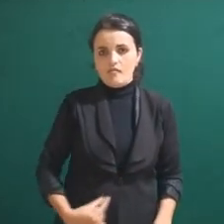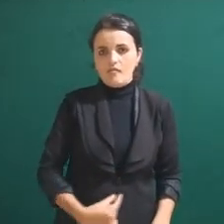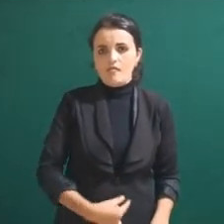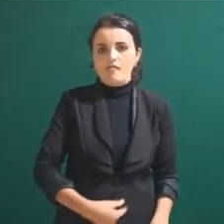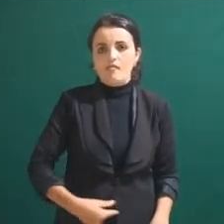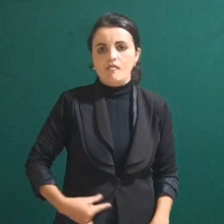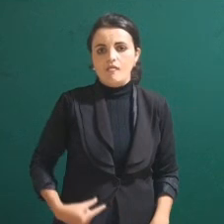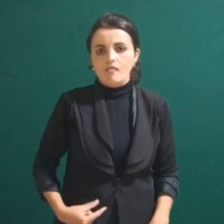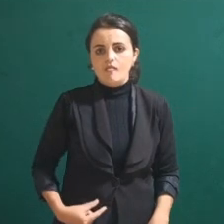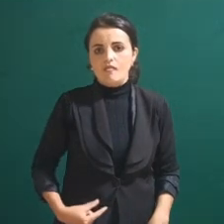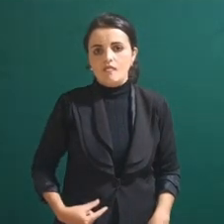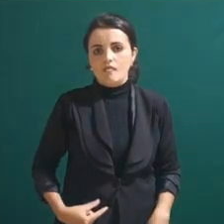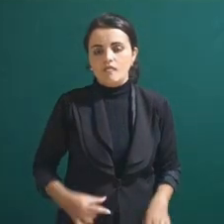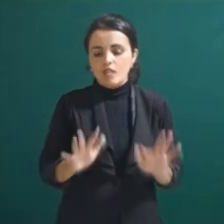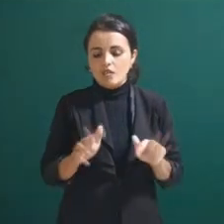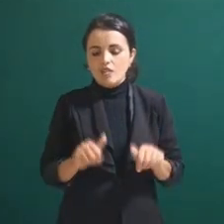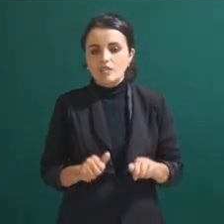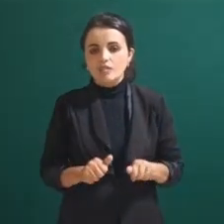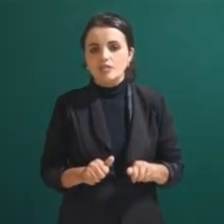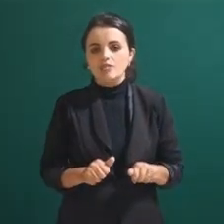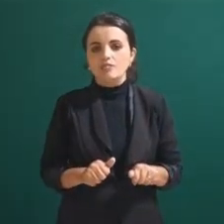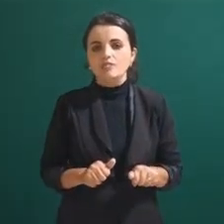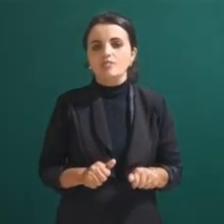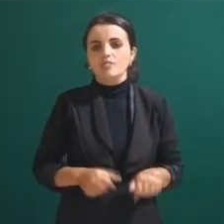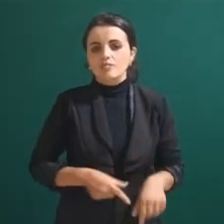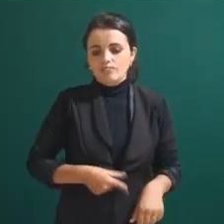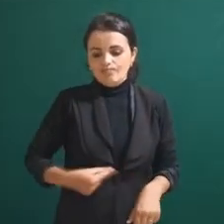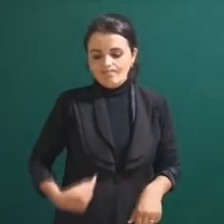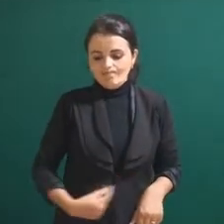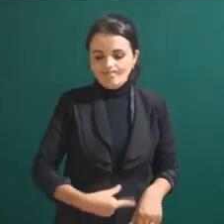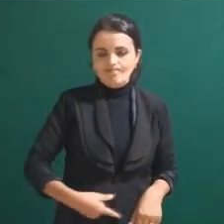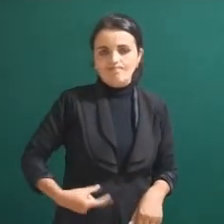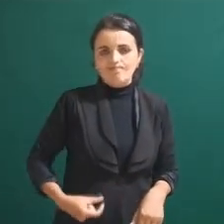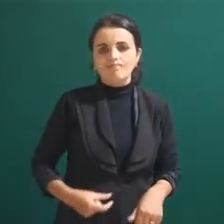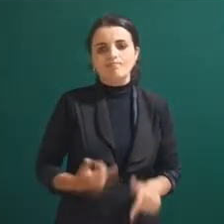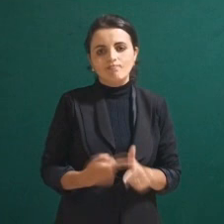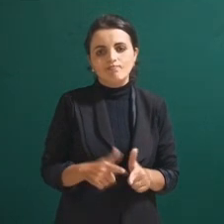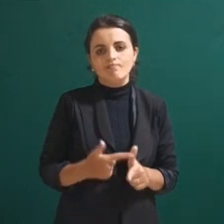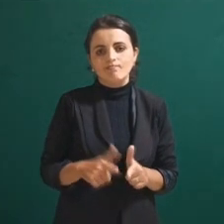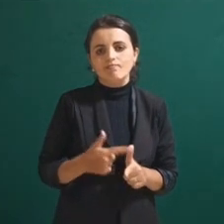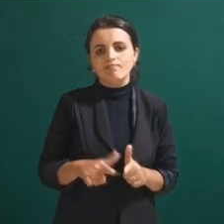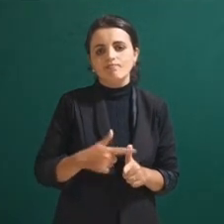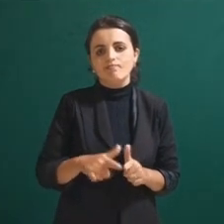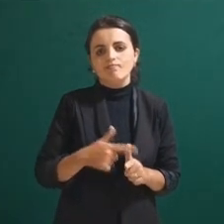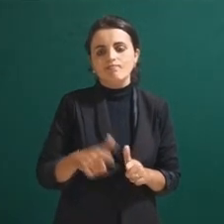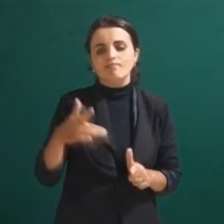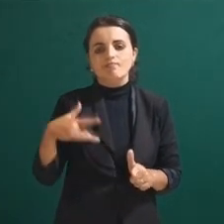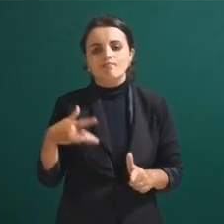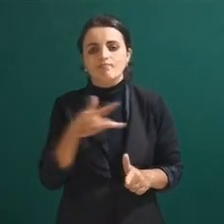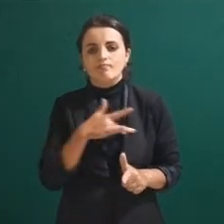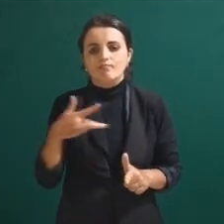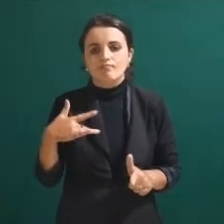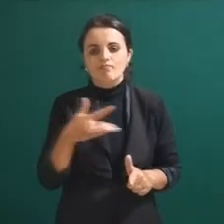finalzinho do nosso intestino delgado e começo do intestino grosso, e por ocasião de alguns micro-organismos podem inflamar e